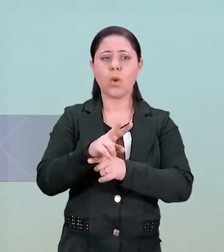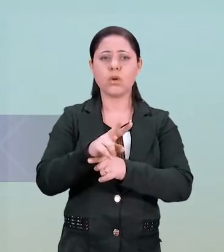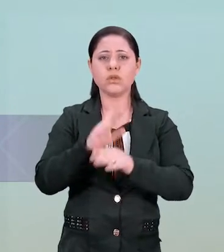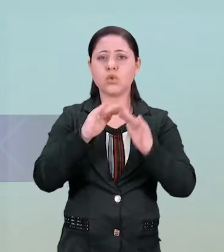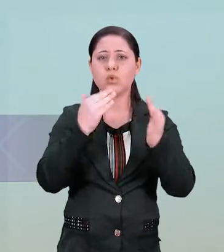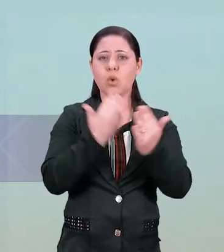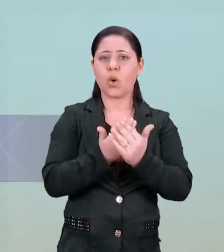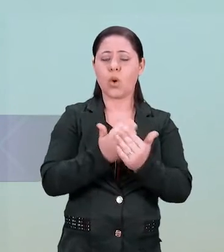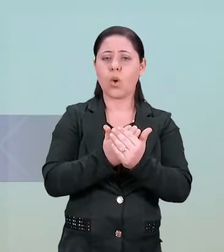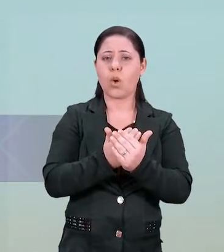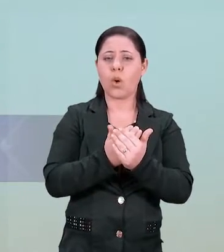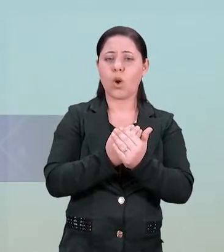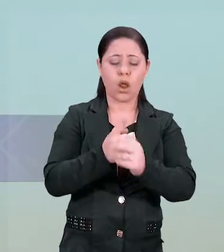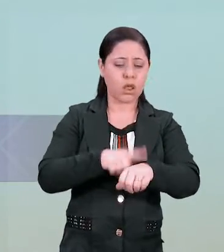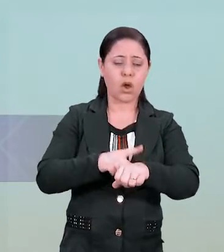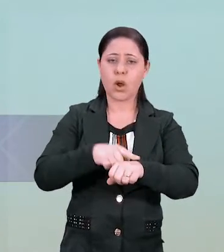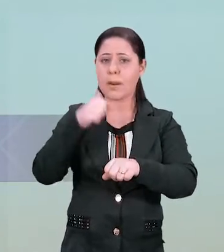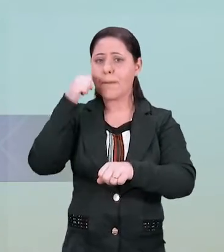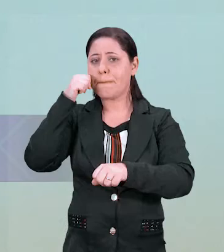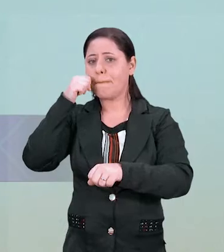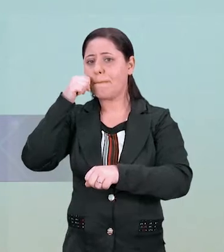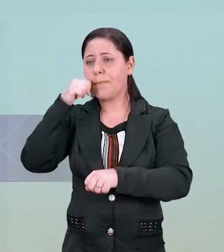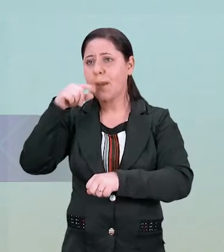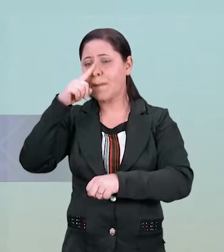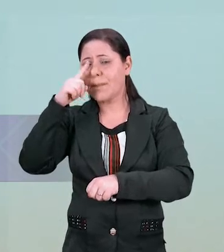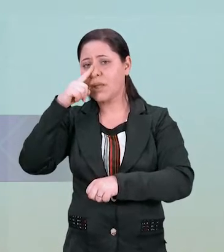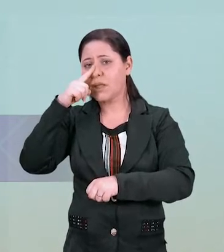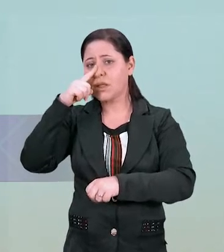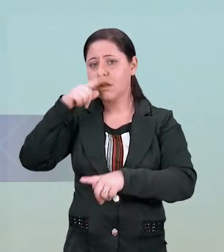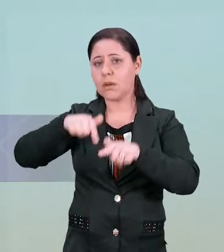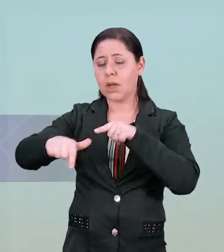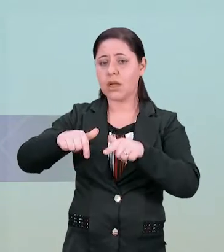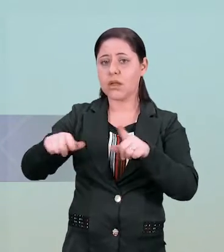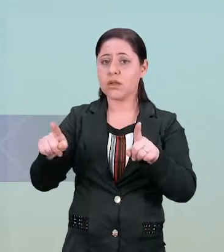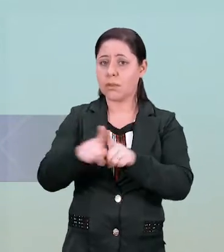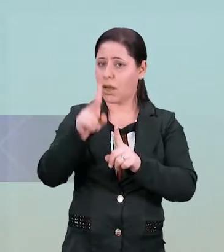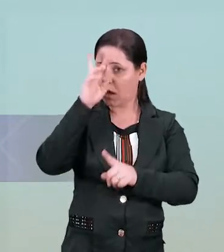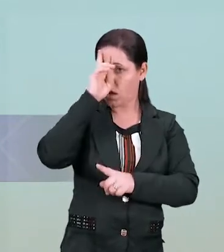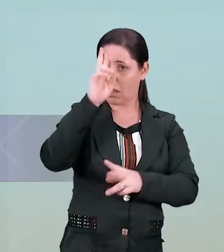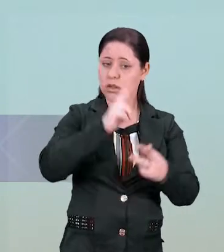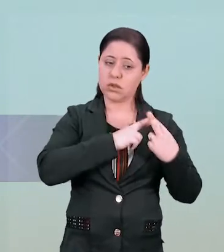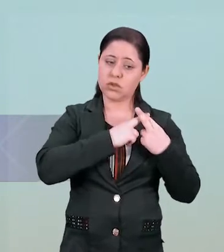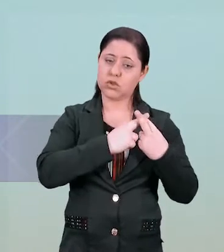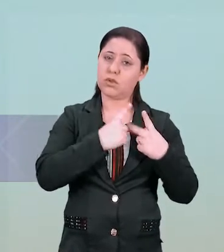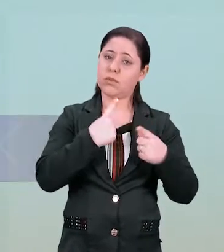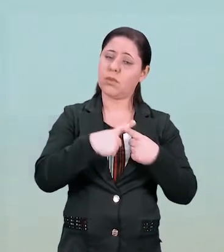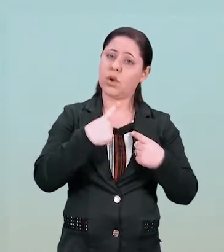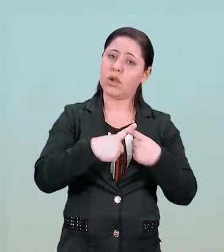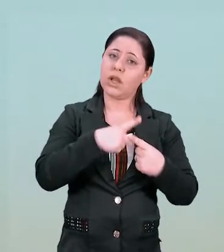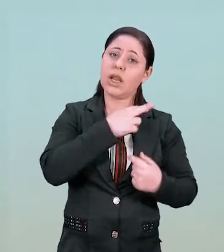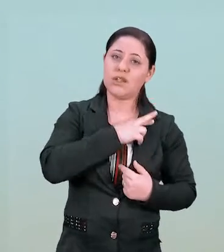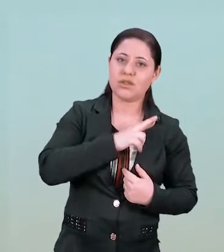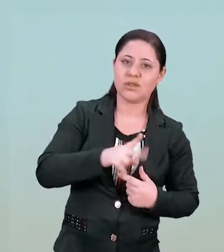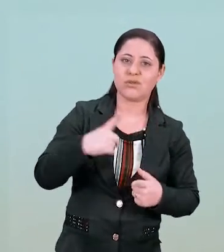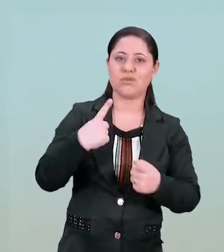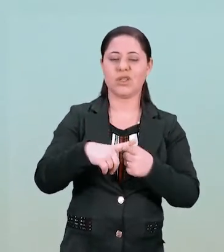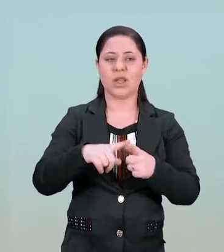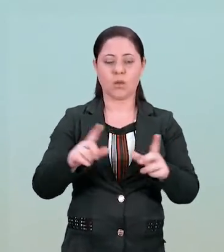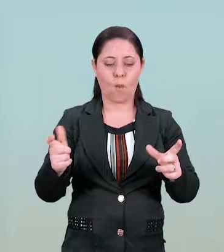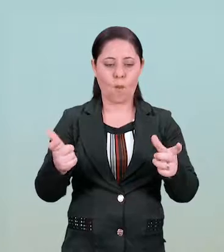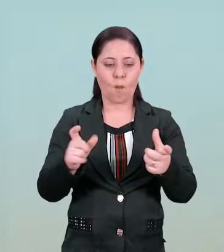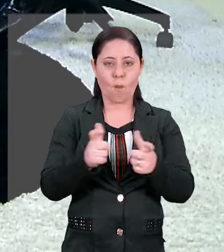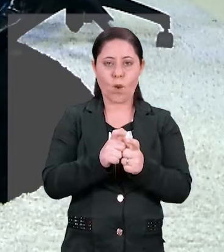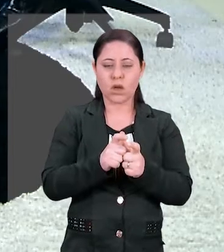mãe está trabalhando, do líder religioso. Porque o que nós queremos, esta redução, o